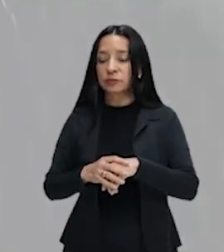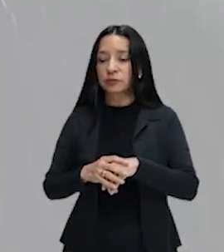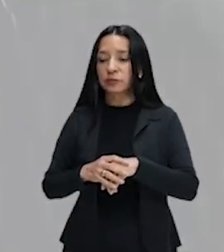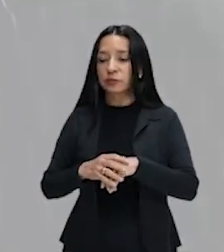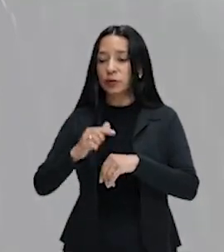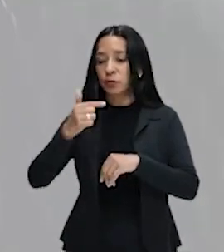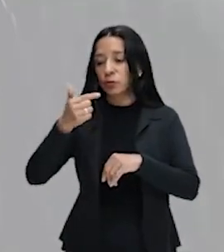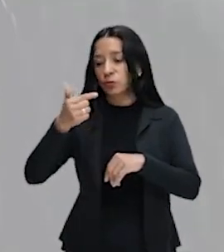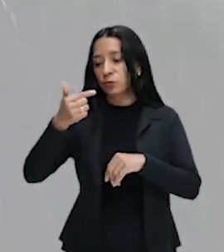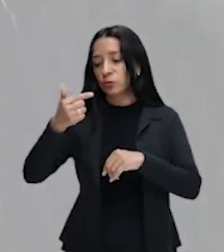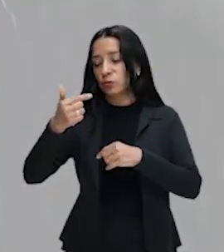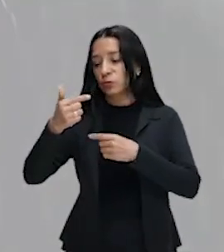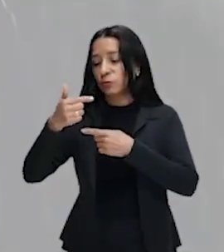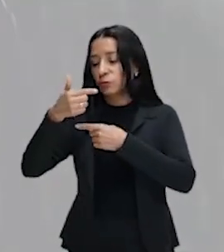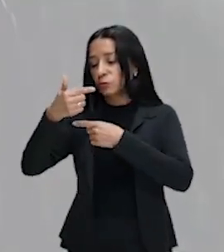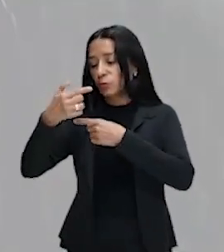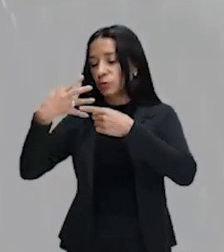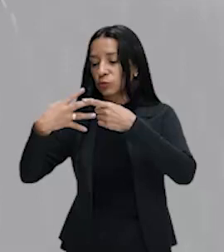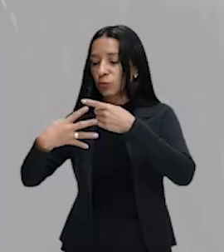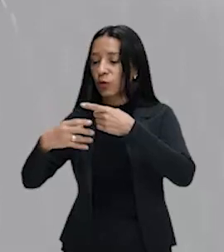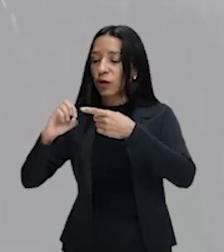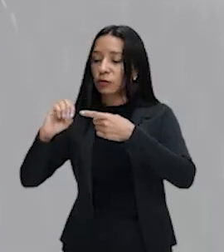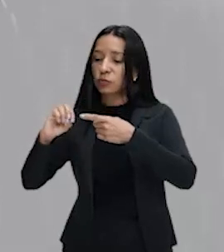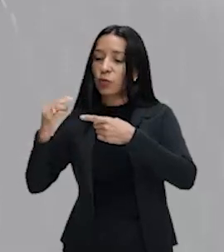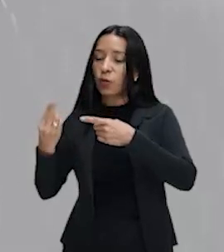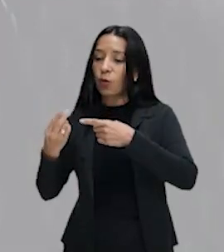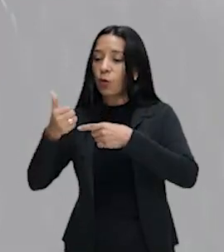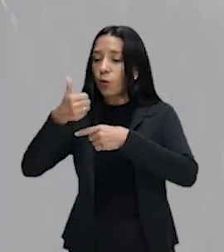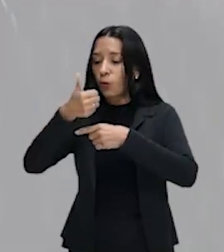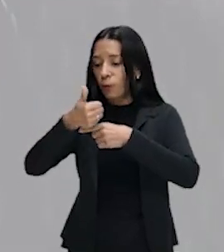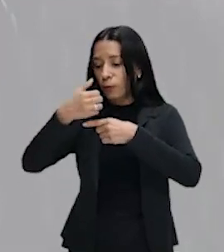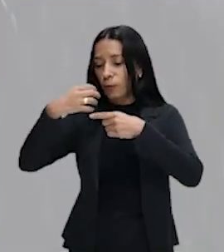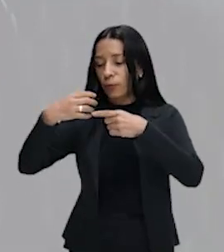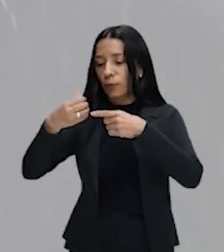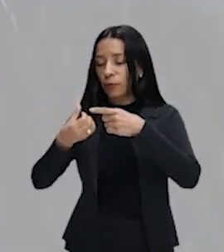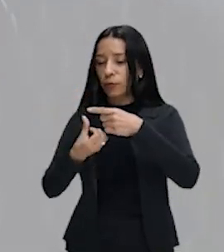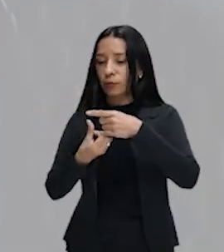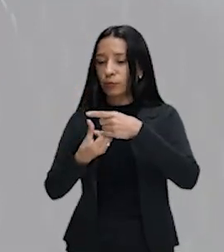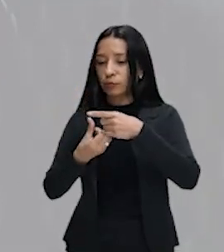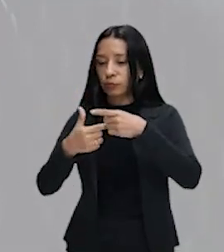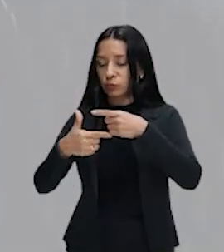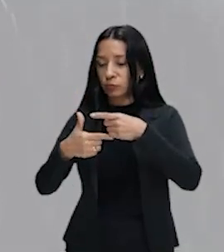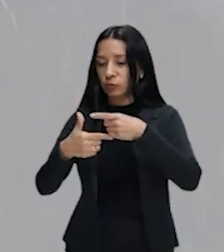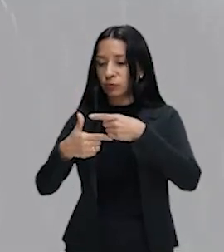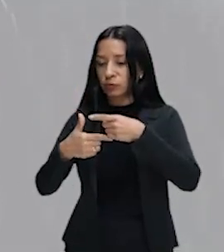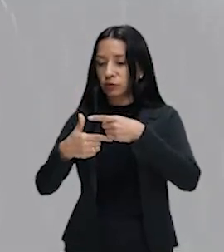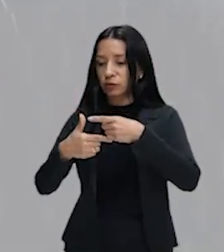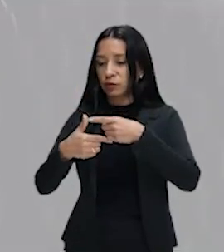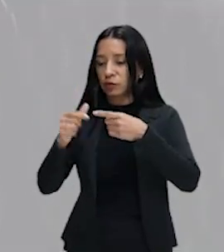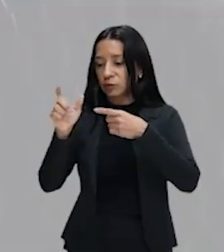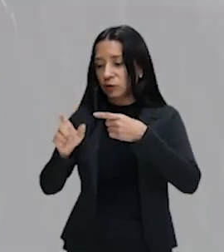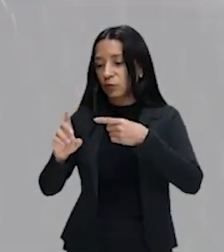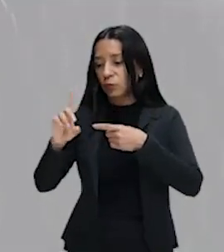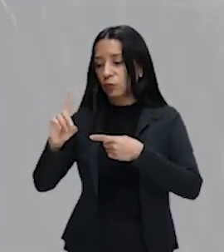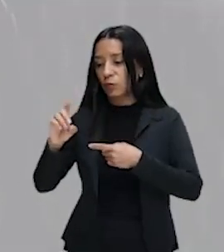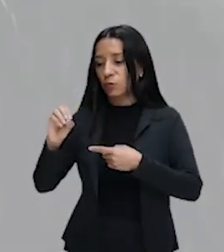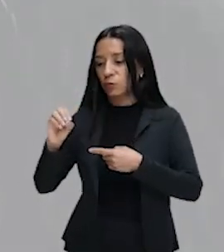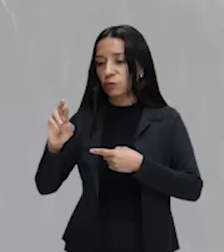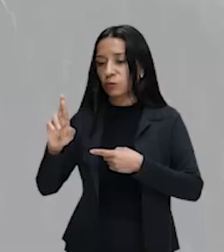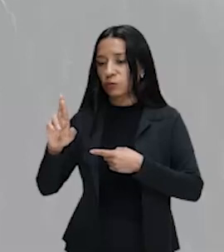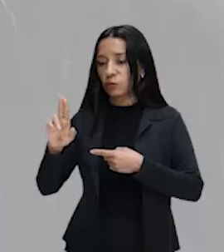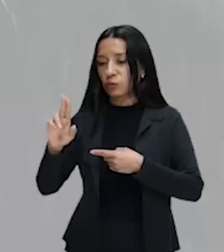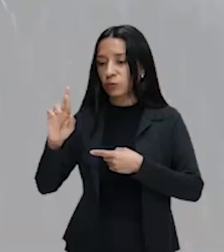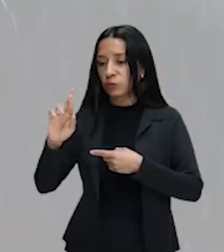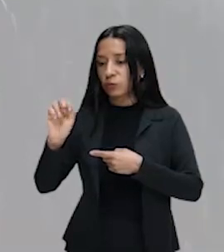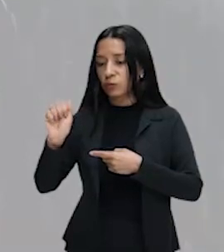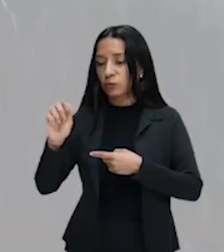2/4 ou 1/2, né, 1/2, serão indivíduos dourados. E 1/4, 1/4,